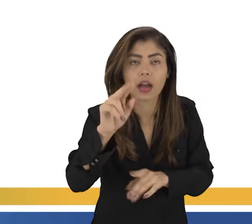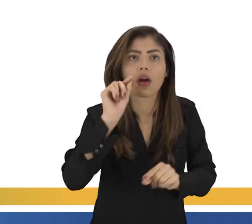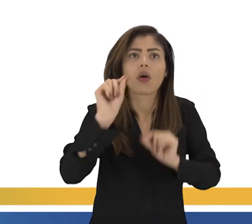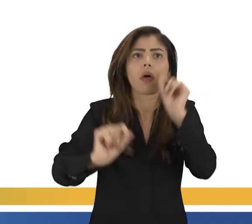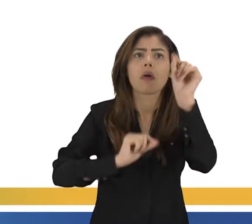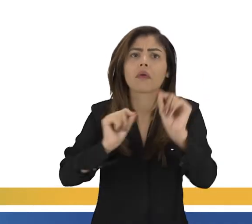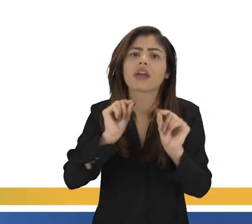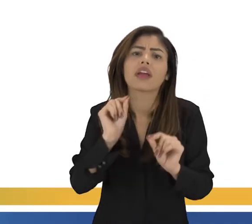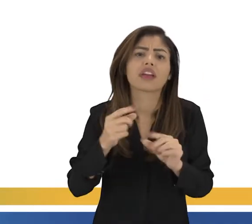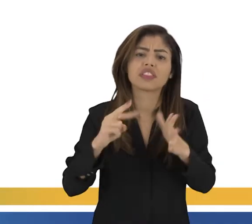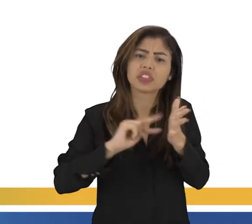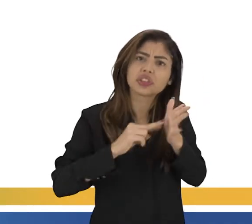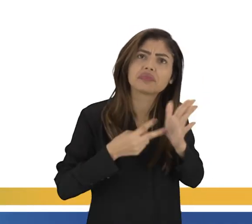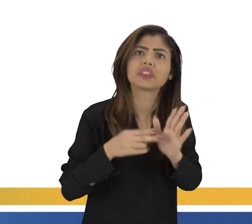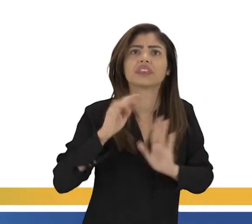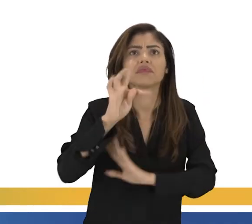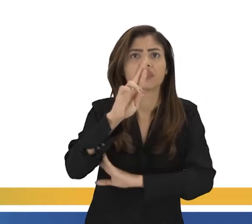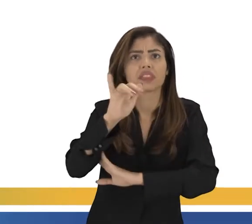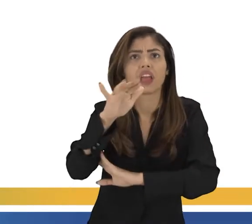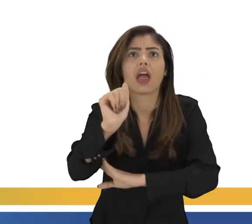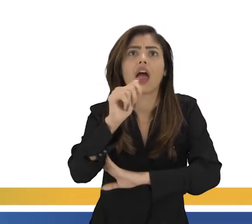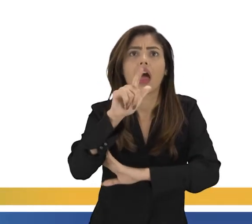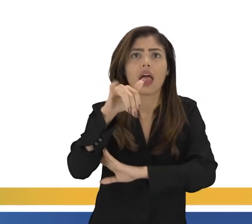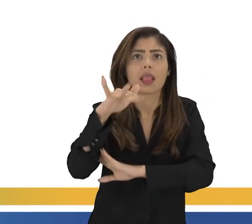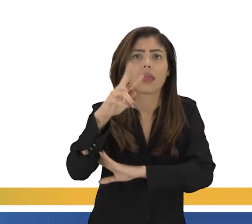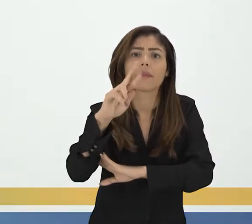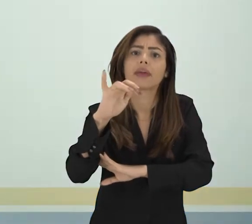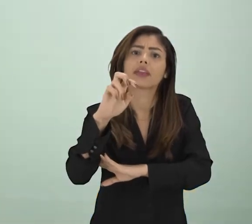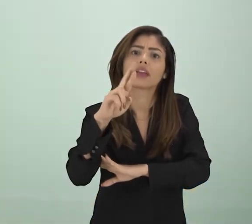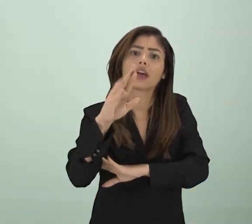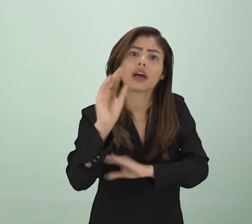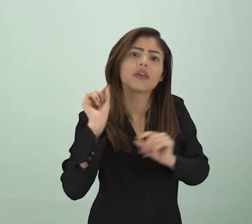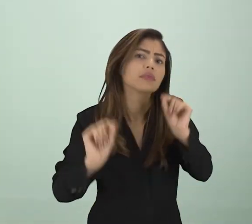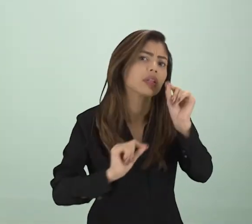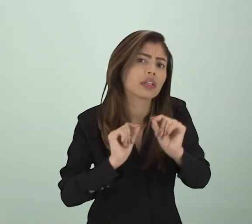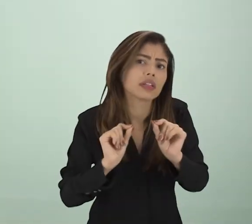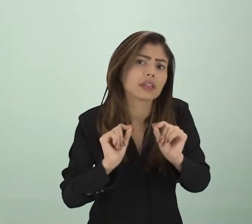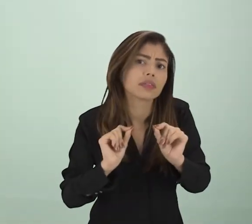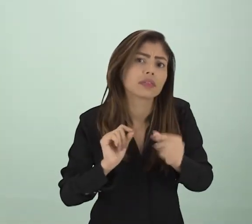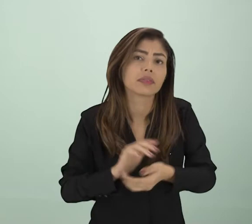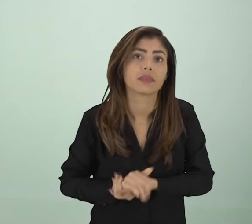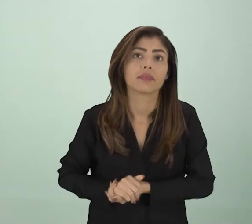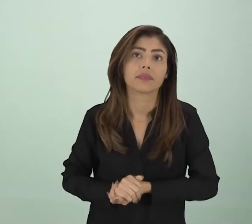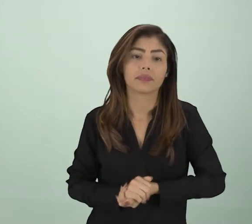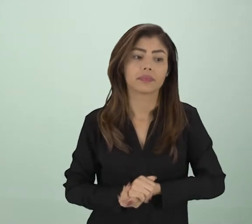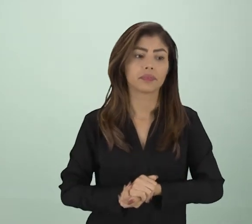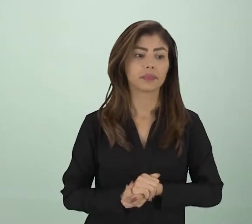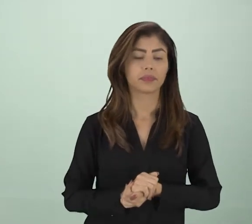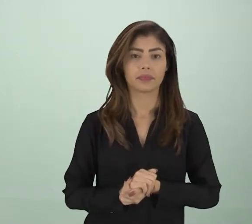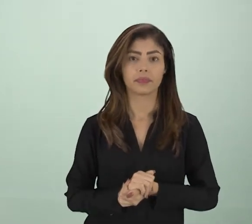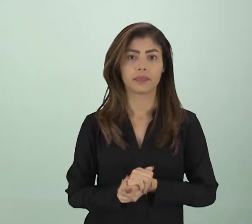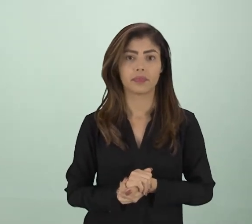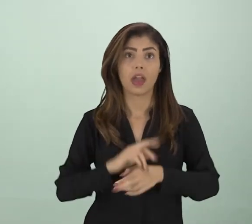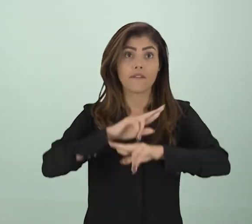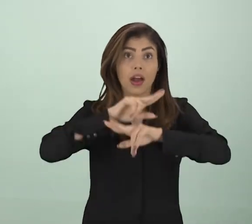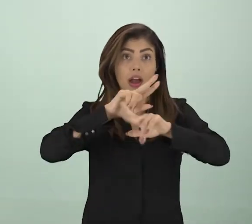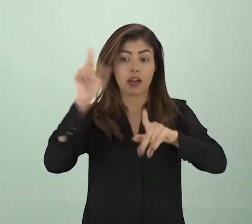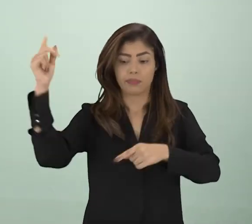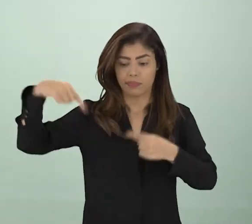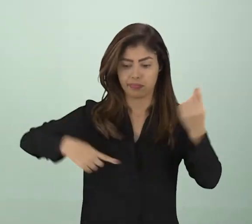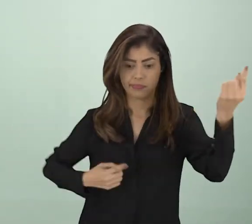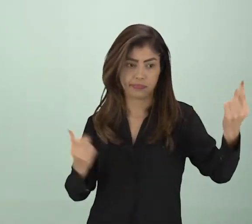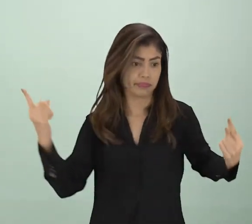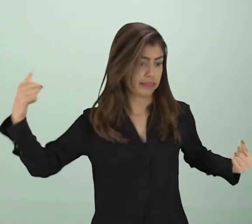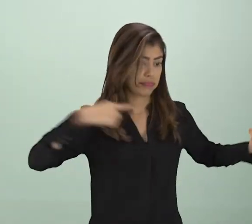O que é uma teia alimentar? É o seguinte, é uma cadeia alimentar, certo? Mas com várias direções, como